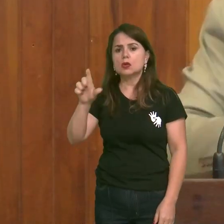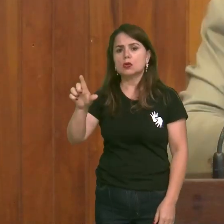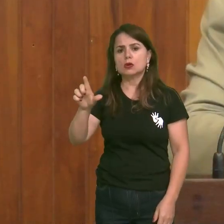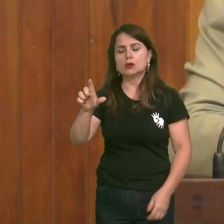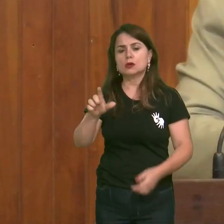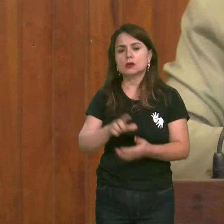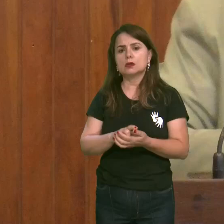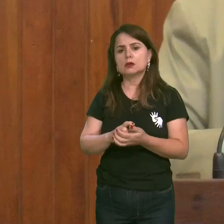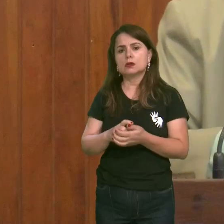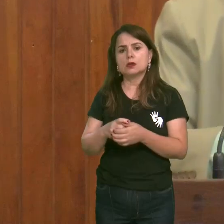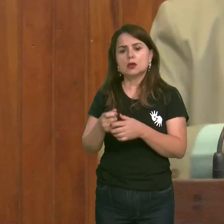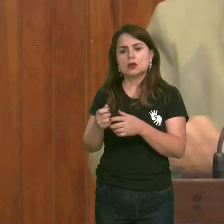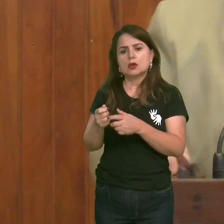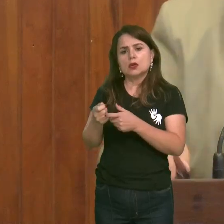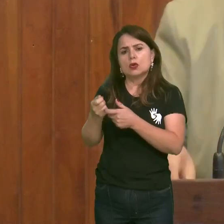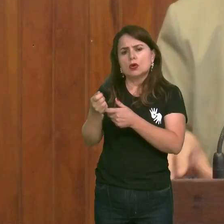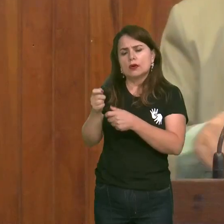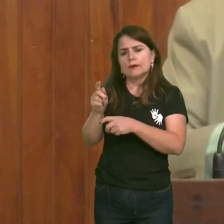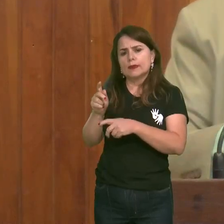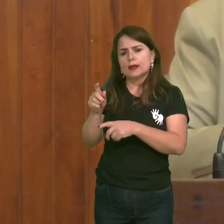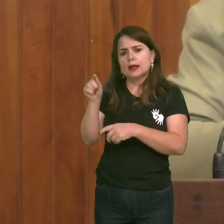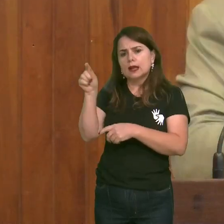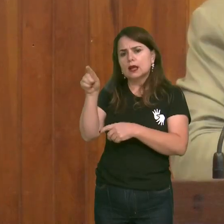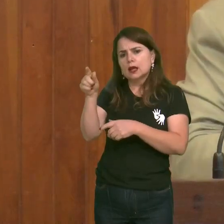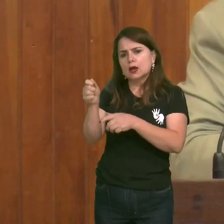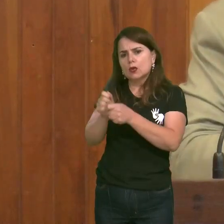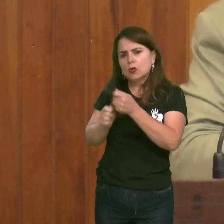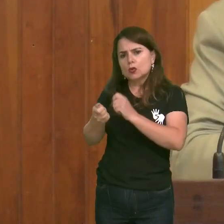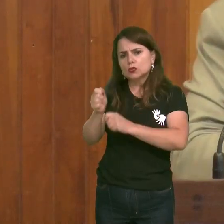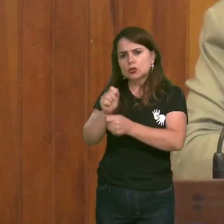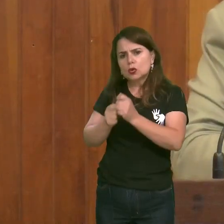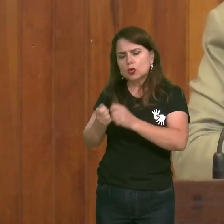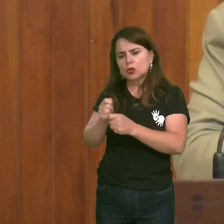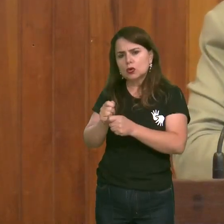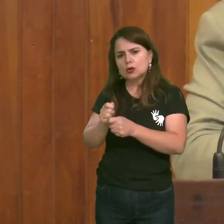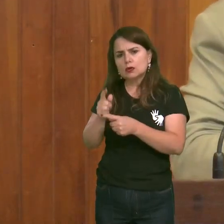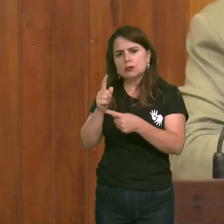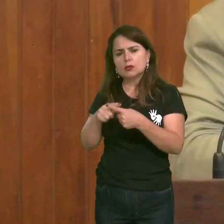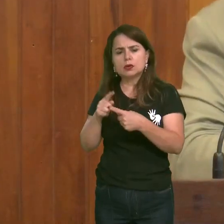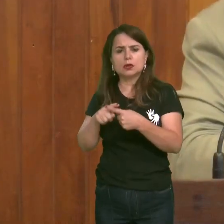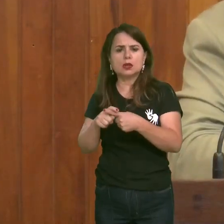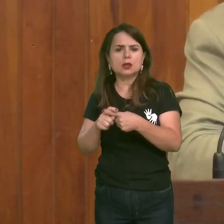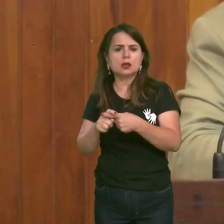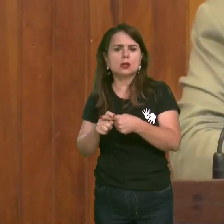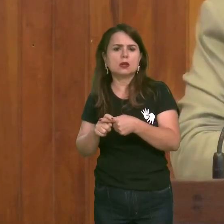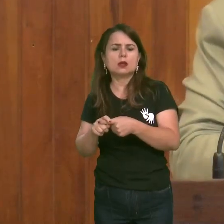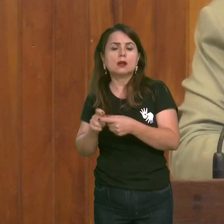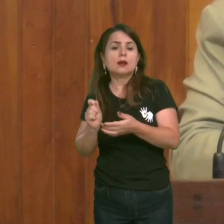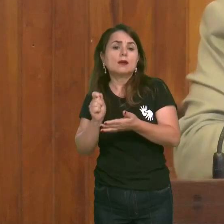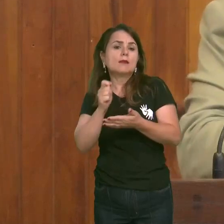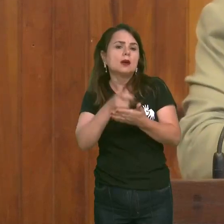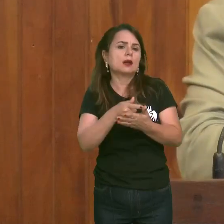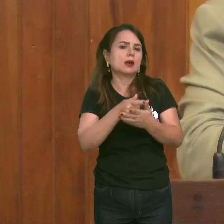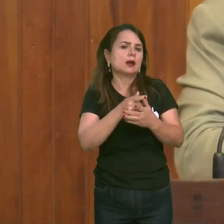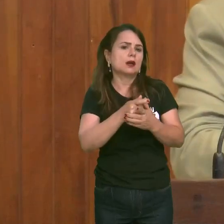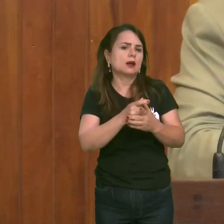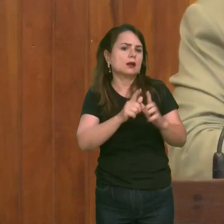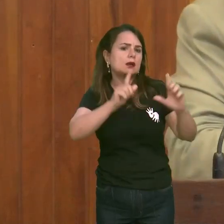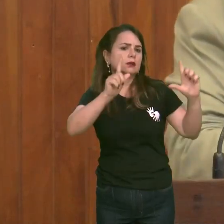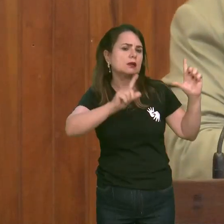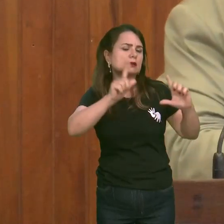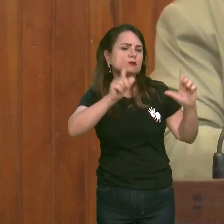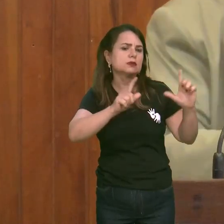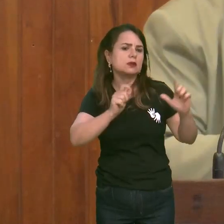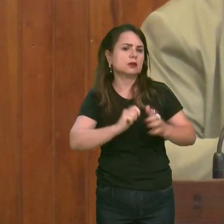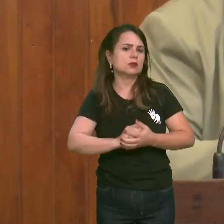um controle para que a imprensa Beira não esclareça não informe a população do que